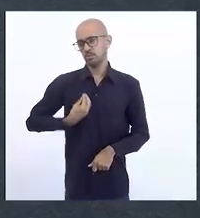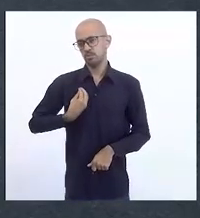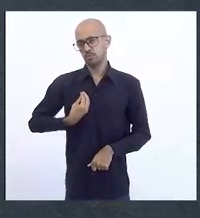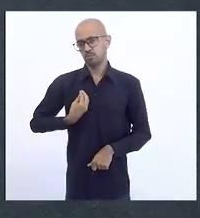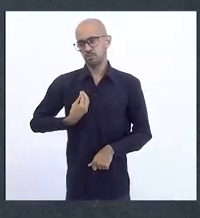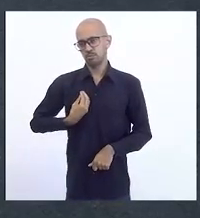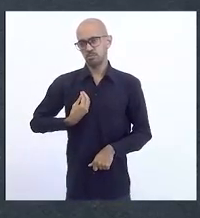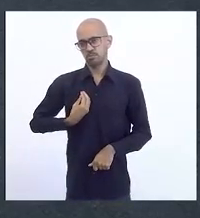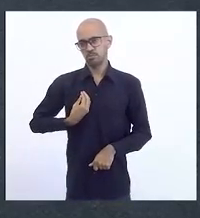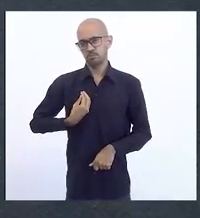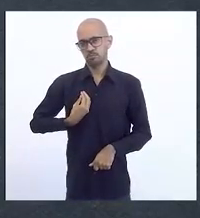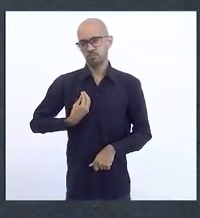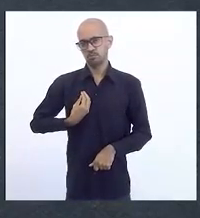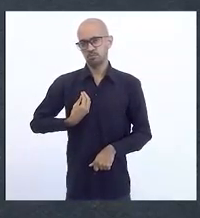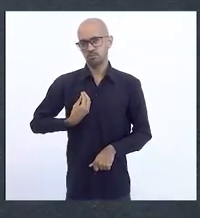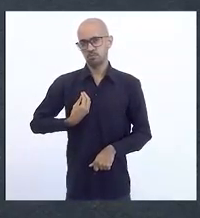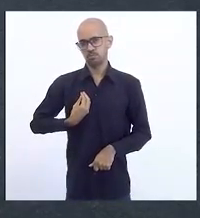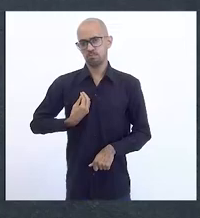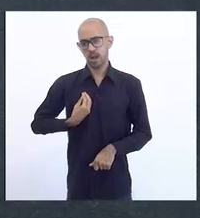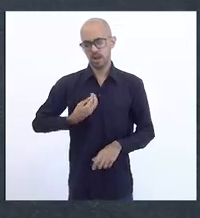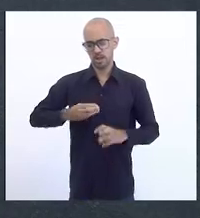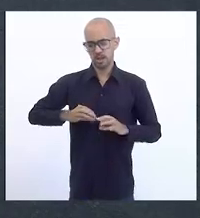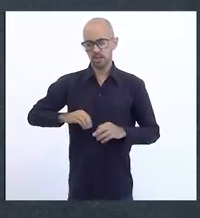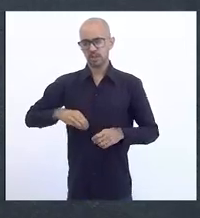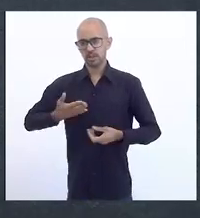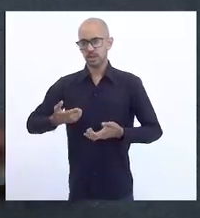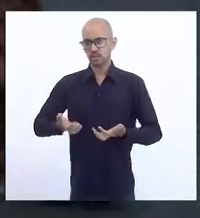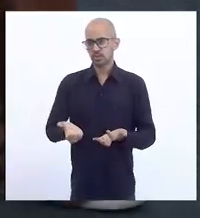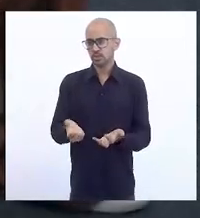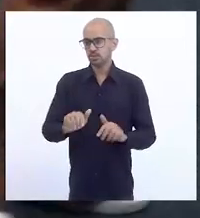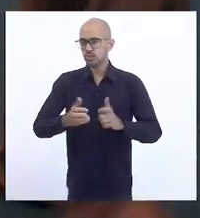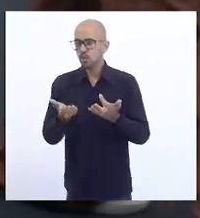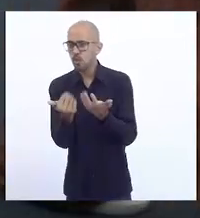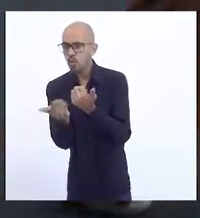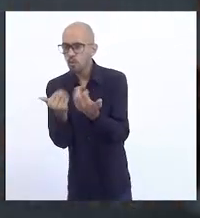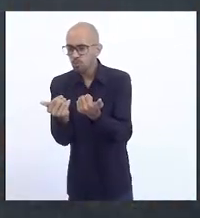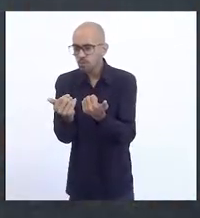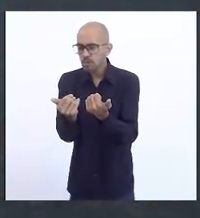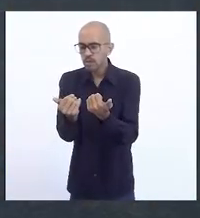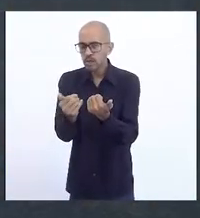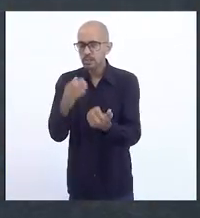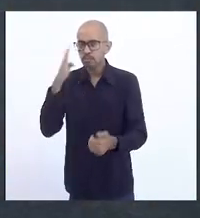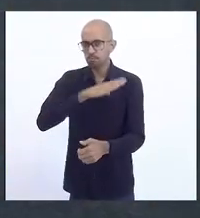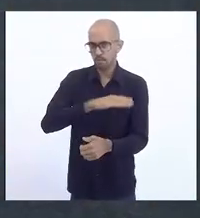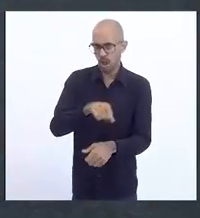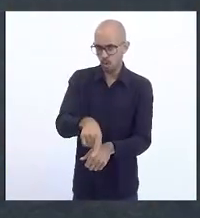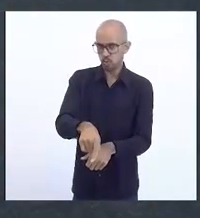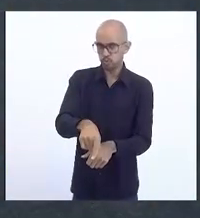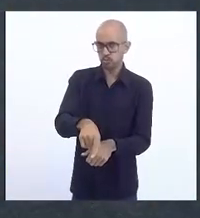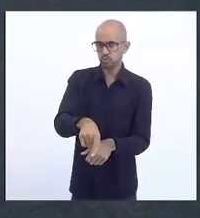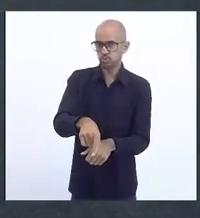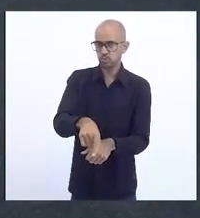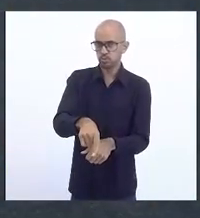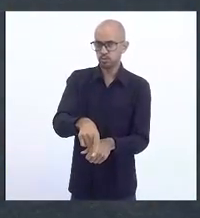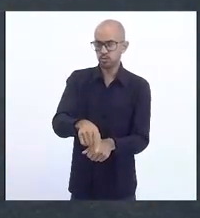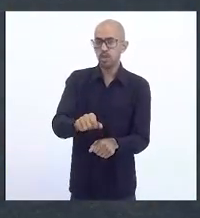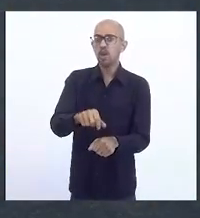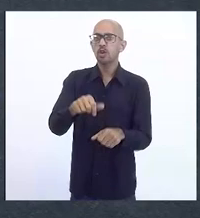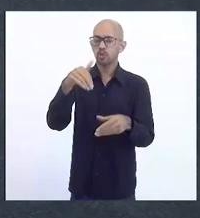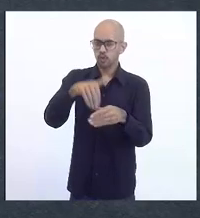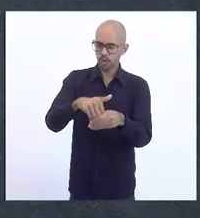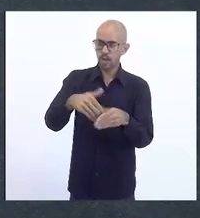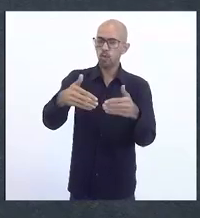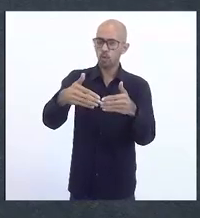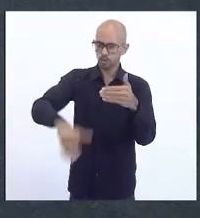dos banquetes das iniquidades. Estou votando o contrário e vou discutir a